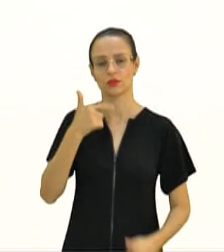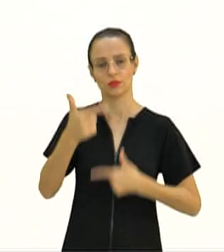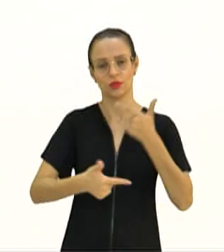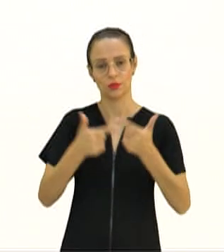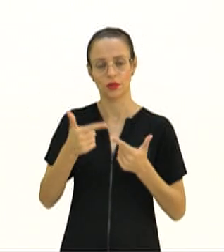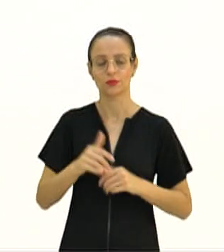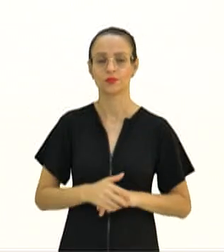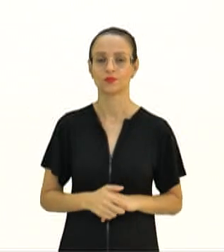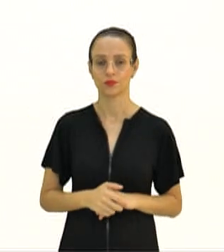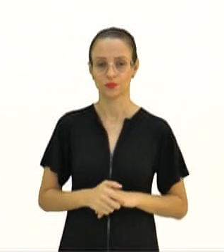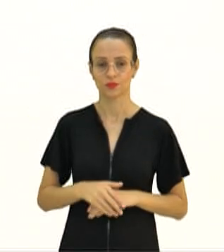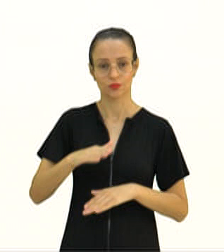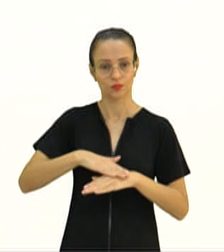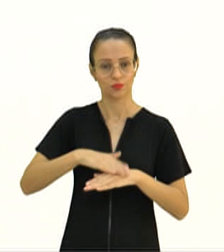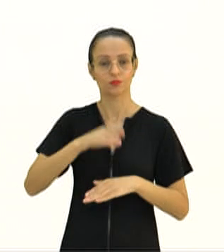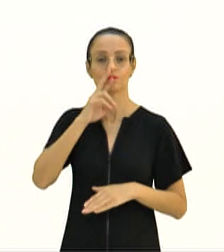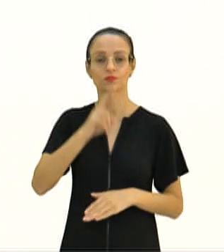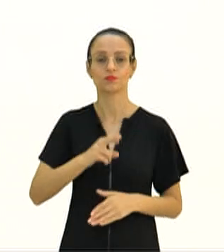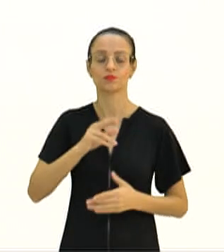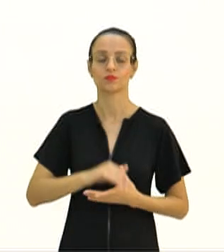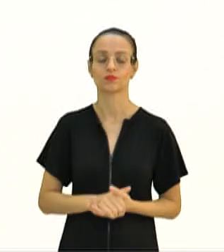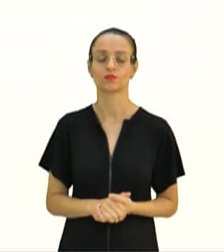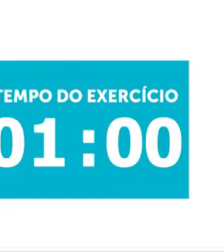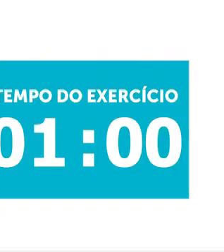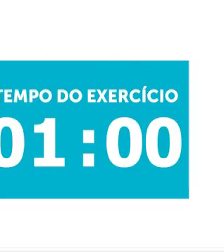trabalho. Classifique.